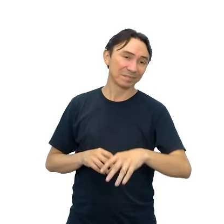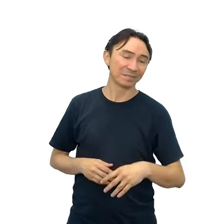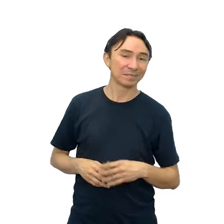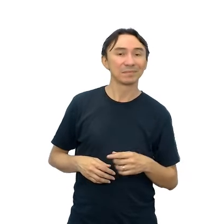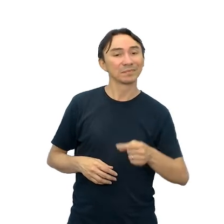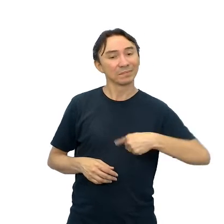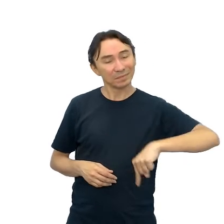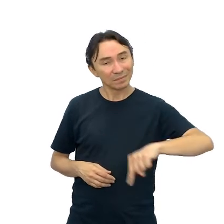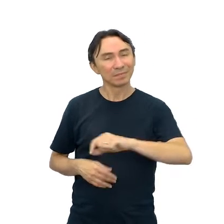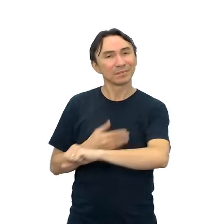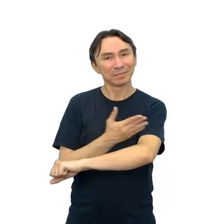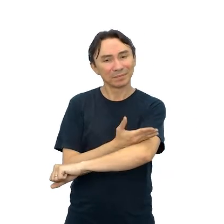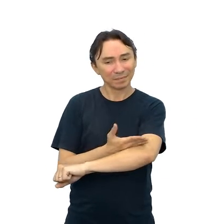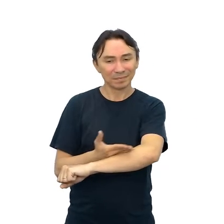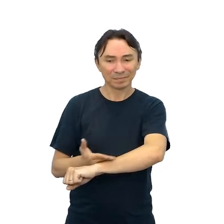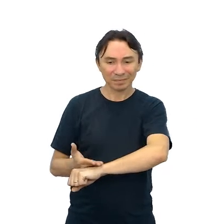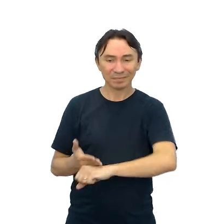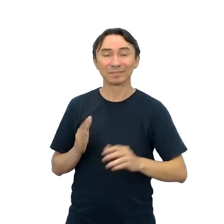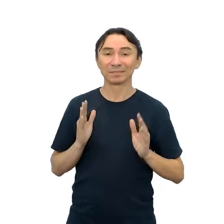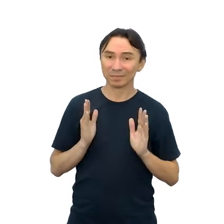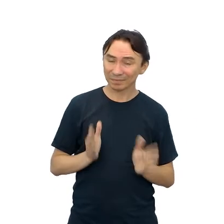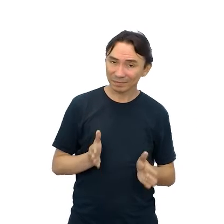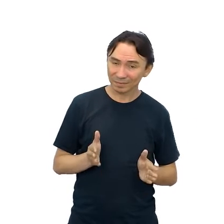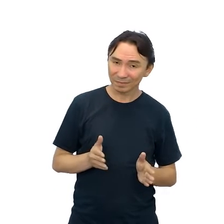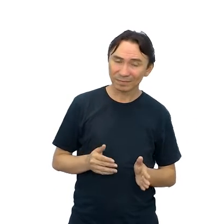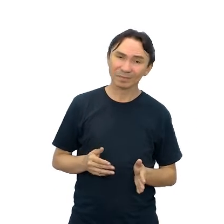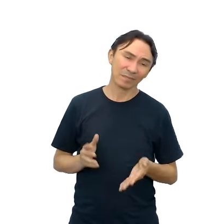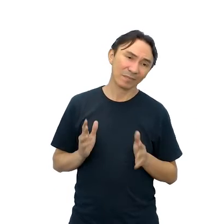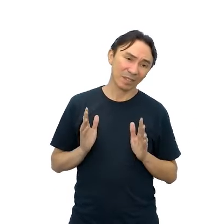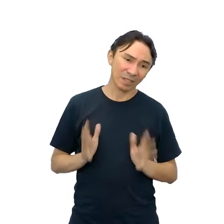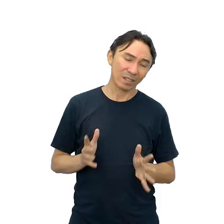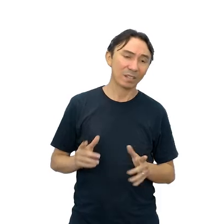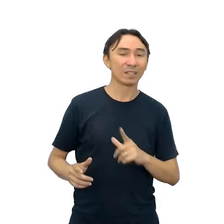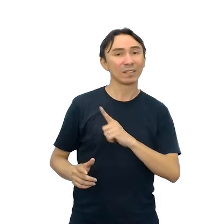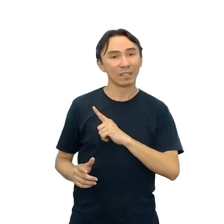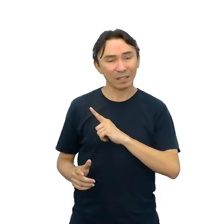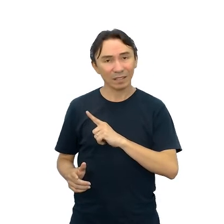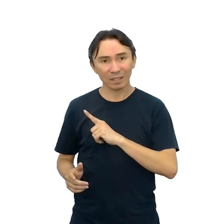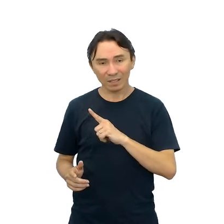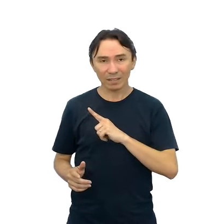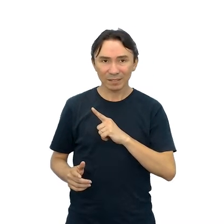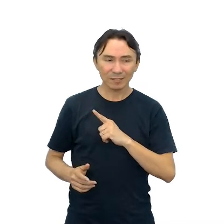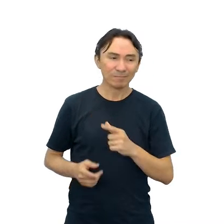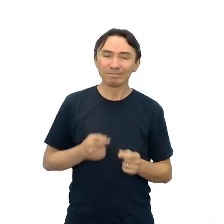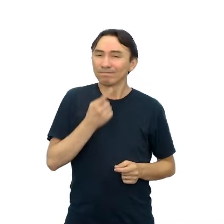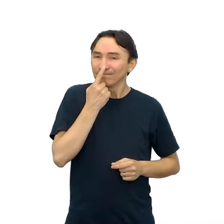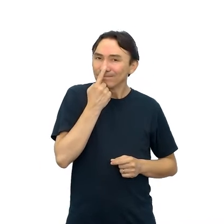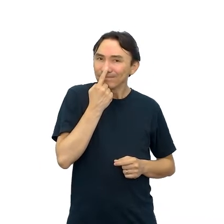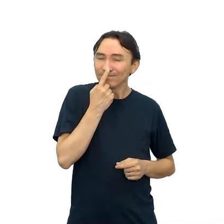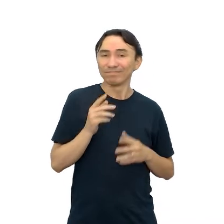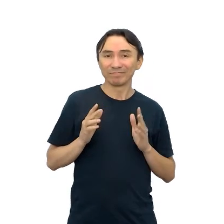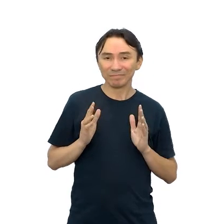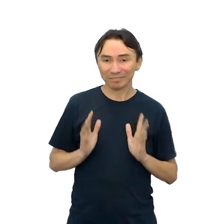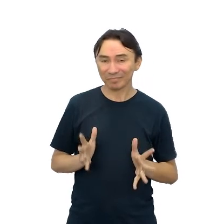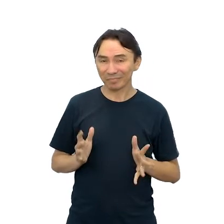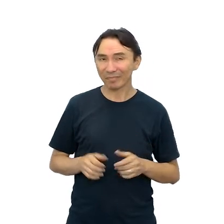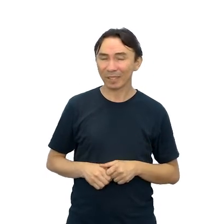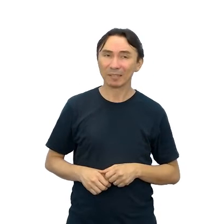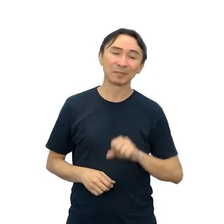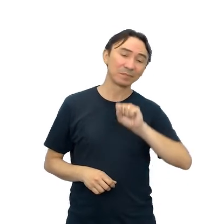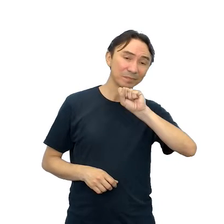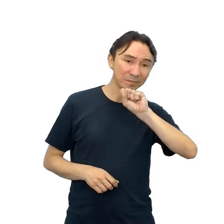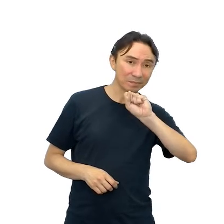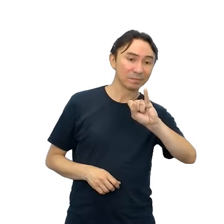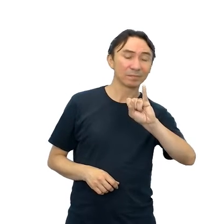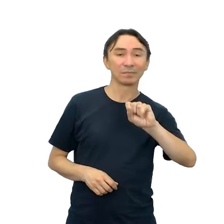aula, então nós já temos uma intimidade com esse processo. Se nós sairmos da